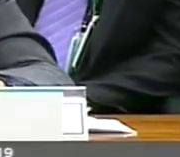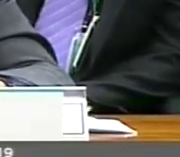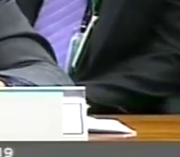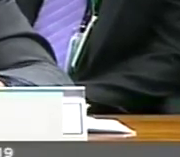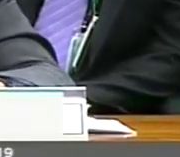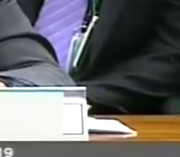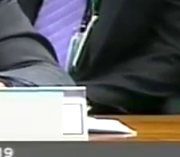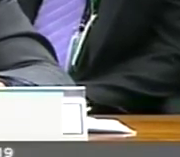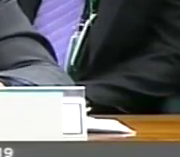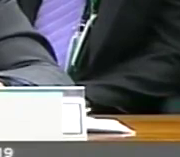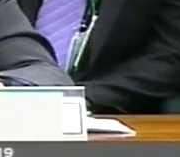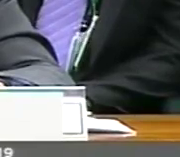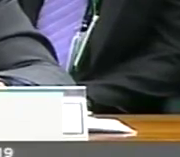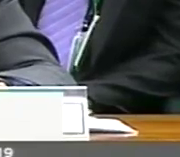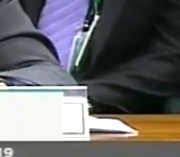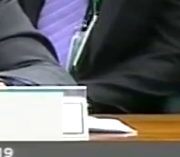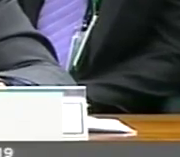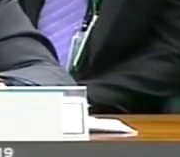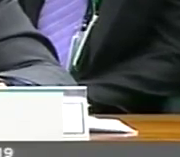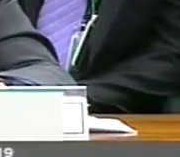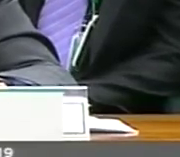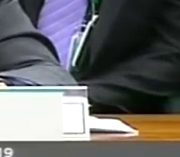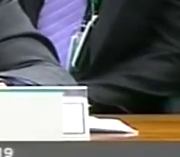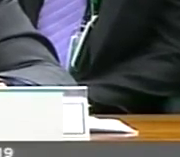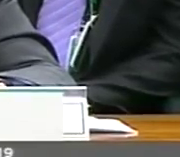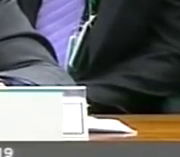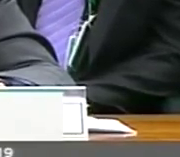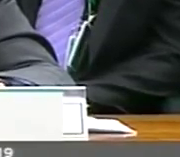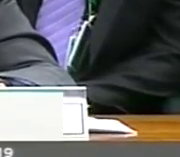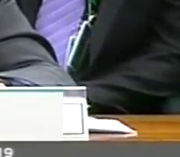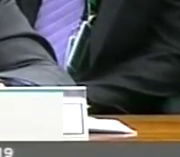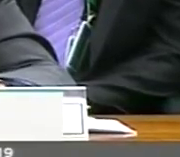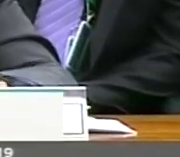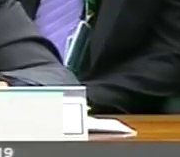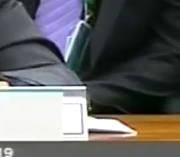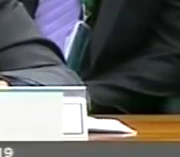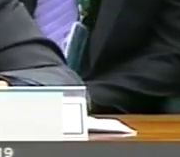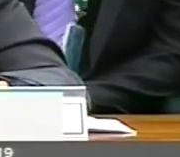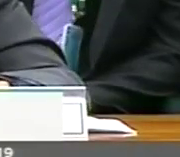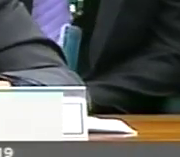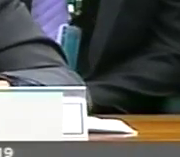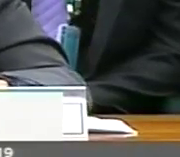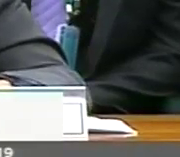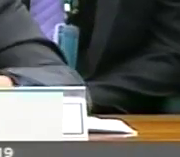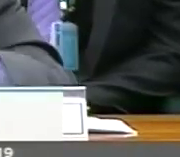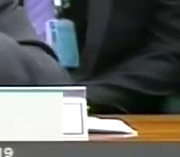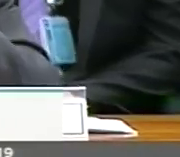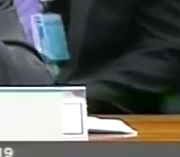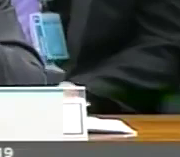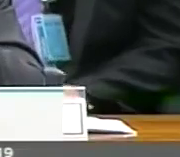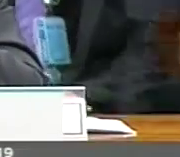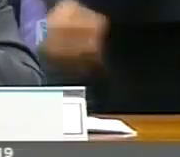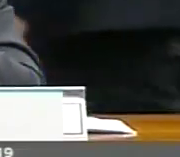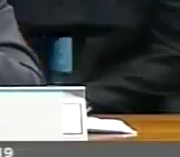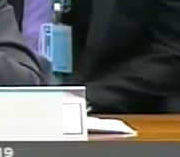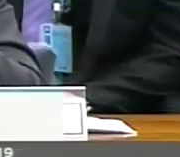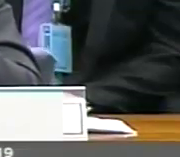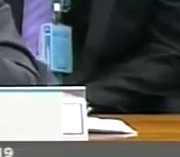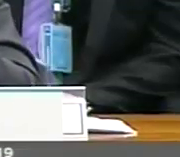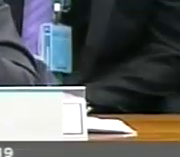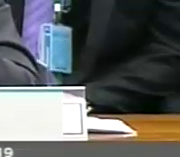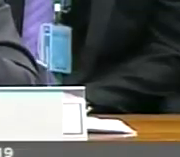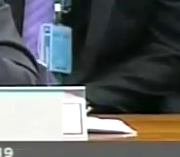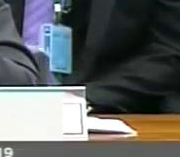é relevante para os colegas parlamentares e para mim, relator. Primeiramente, sustentou-se que o